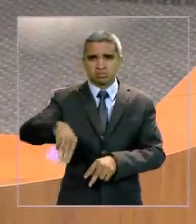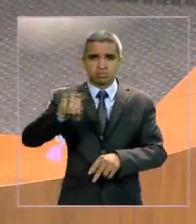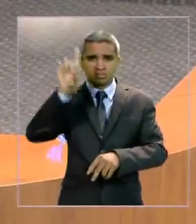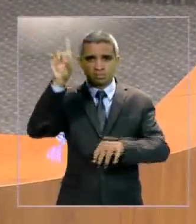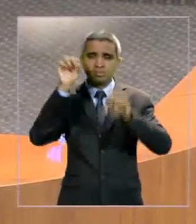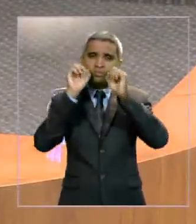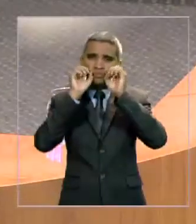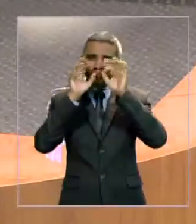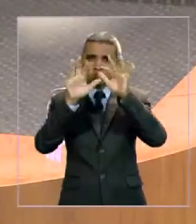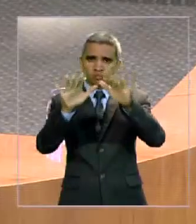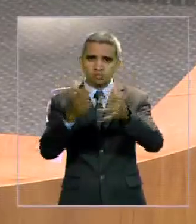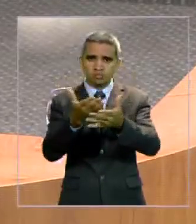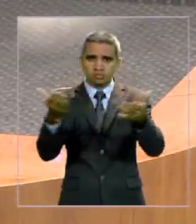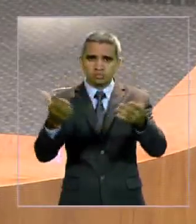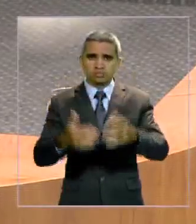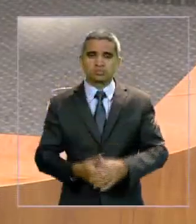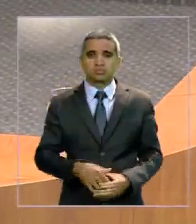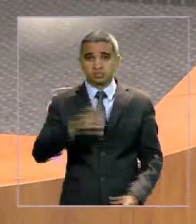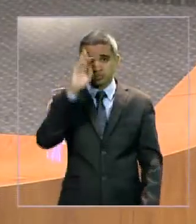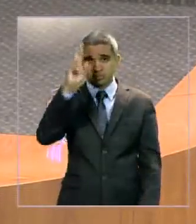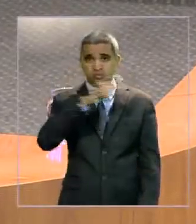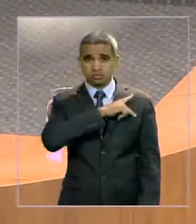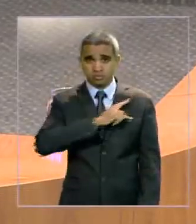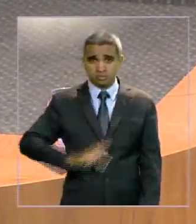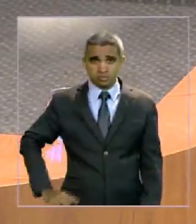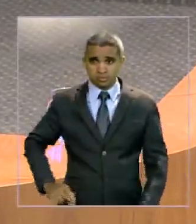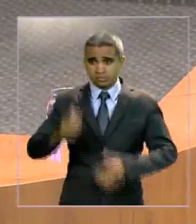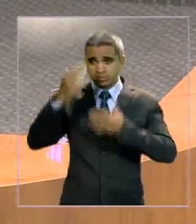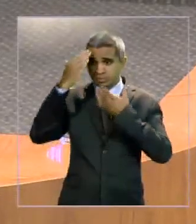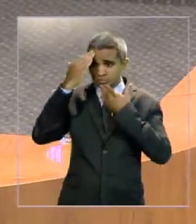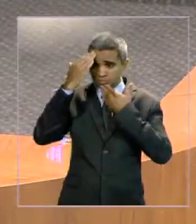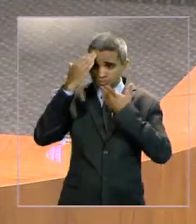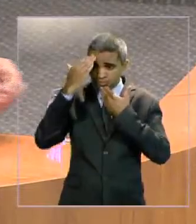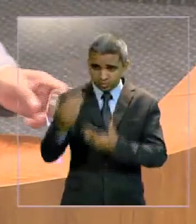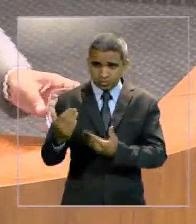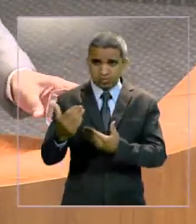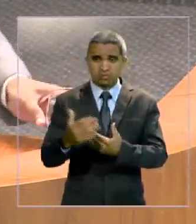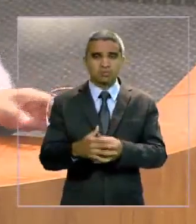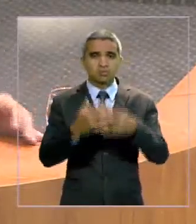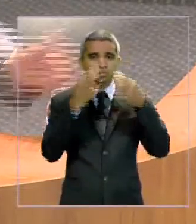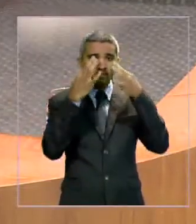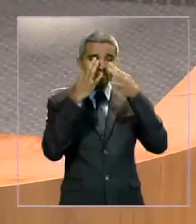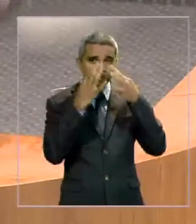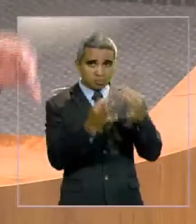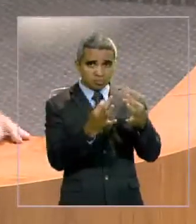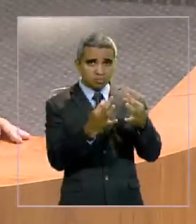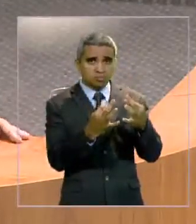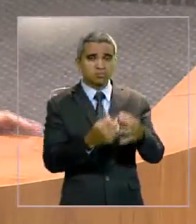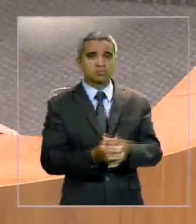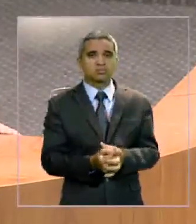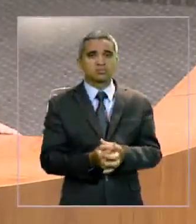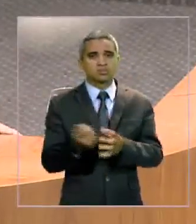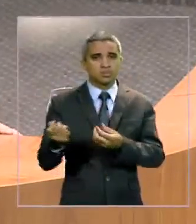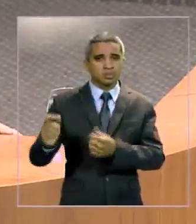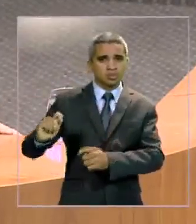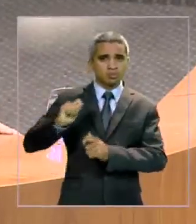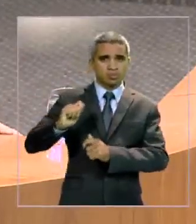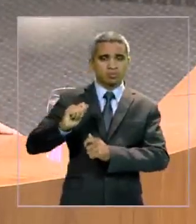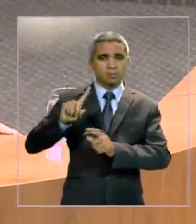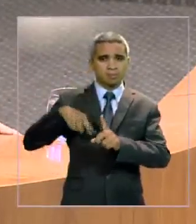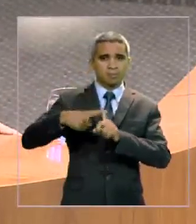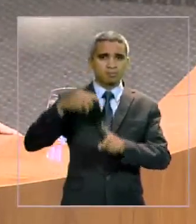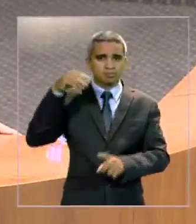em determinados momentos estão criminalizando a atividade política. Isso não podemos deixar acontecer. Isso afasta